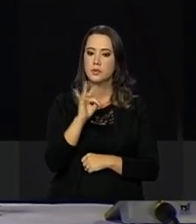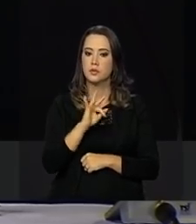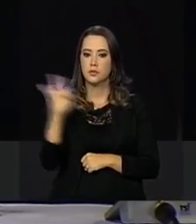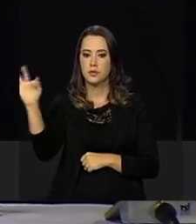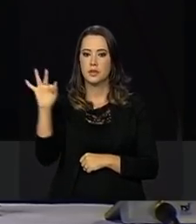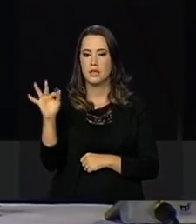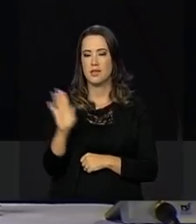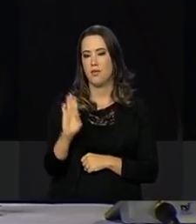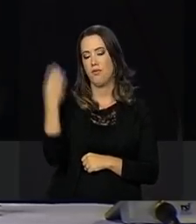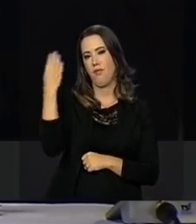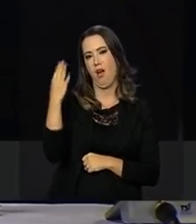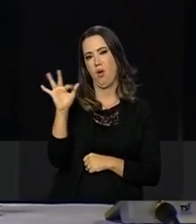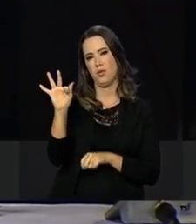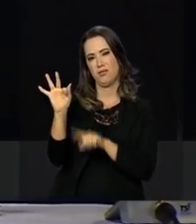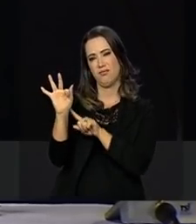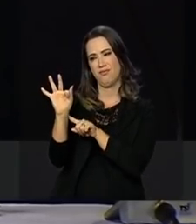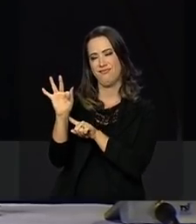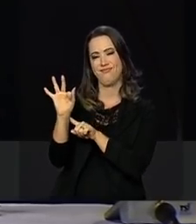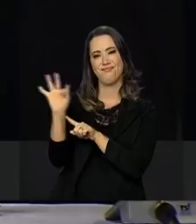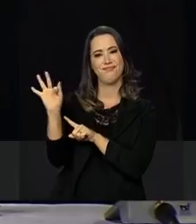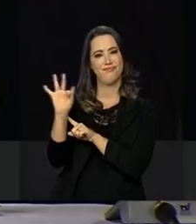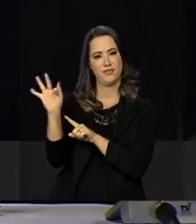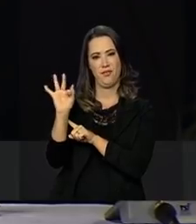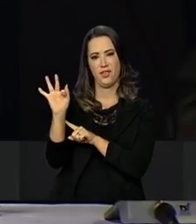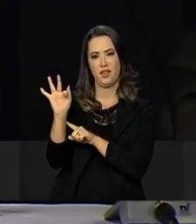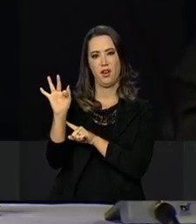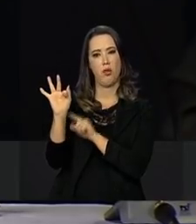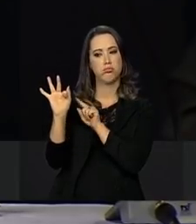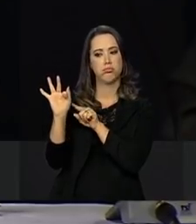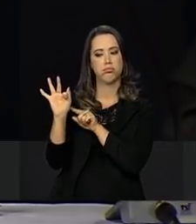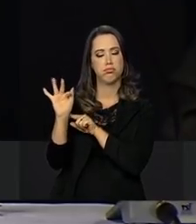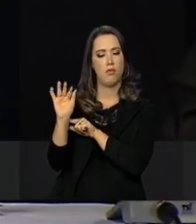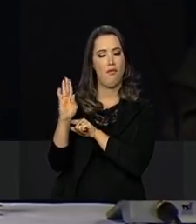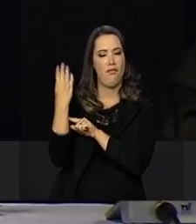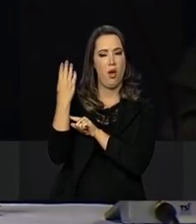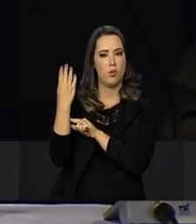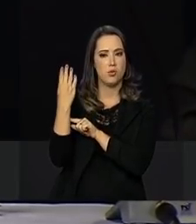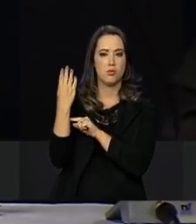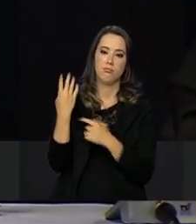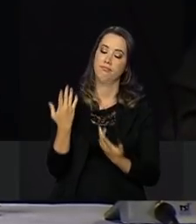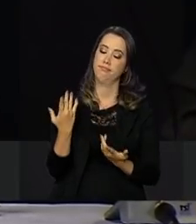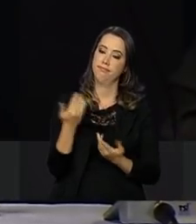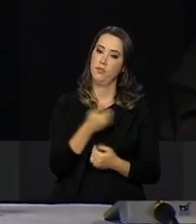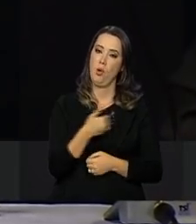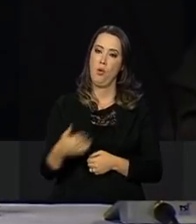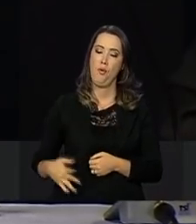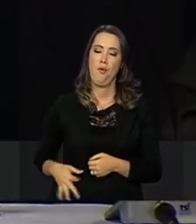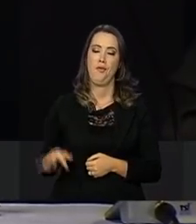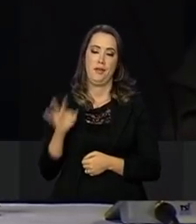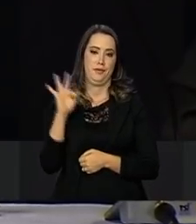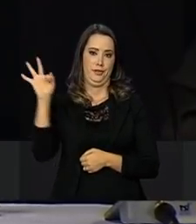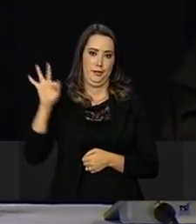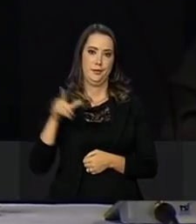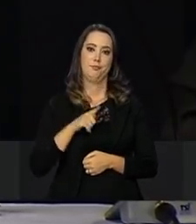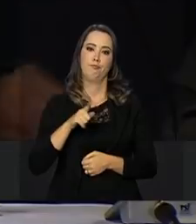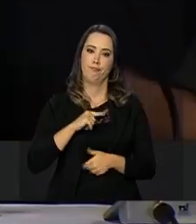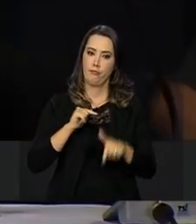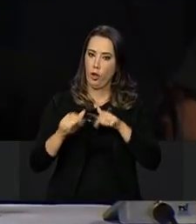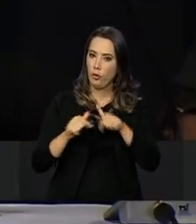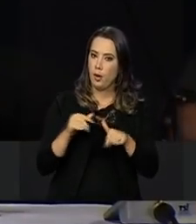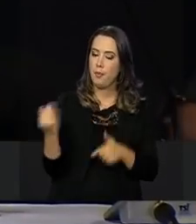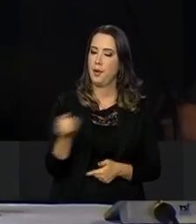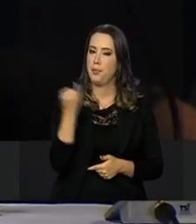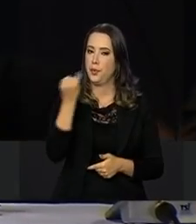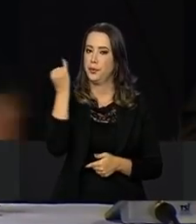de fachada. E nesta federação de fachada, a União tem um papel preponderante. E por isso que nós, num